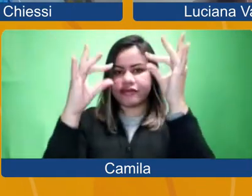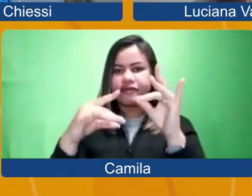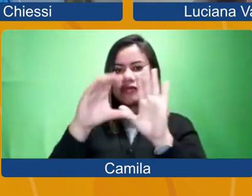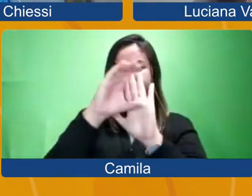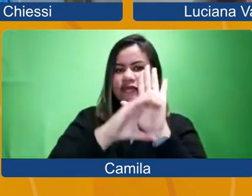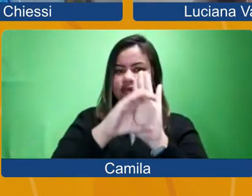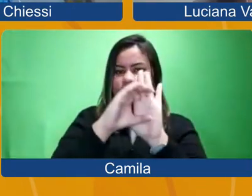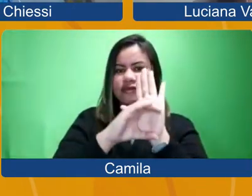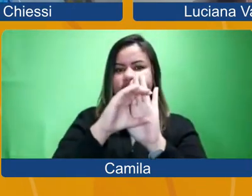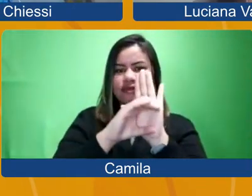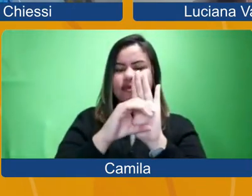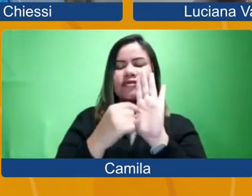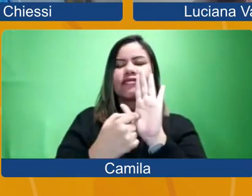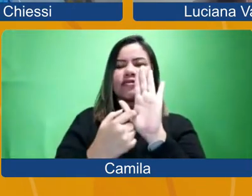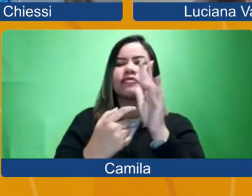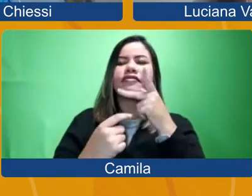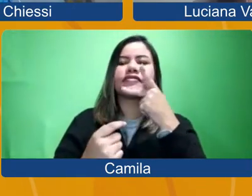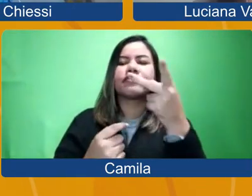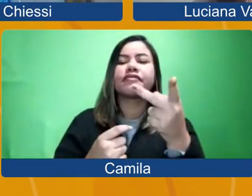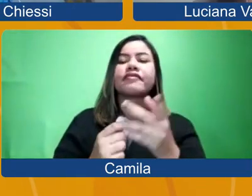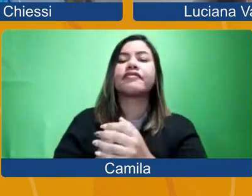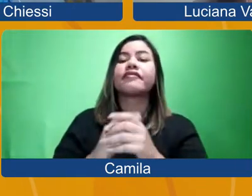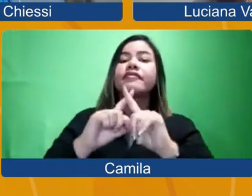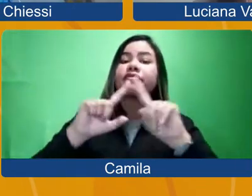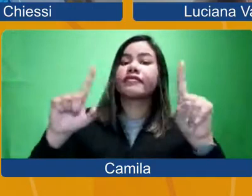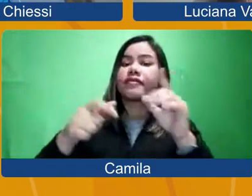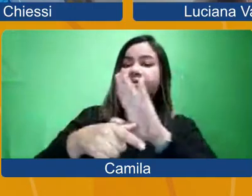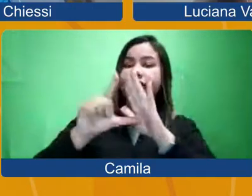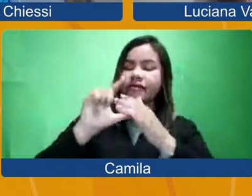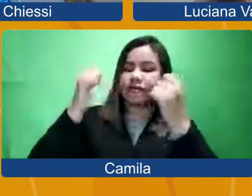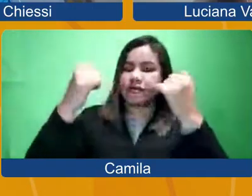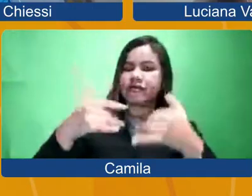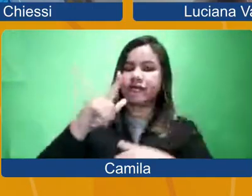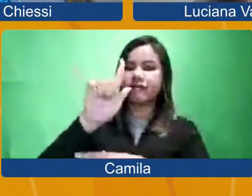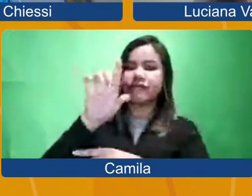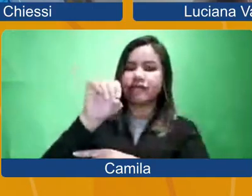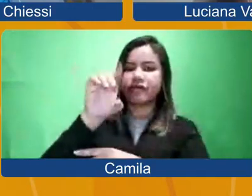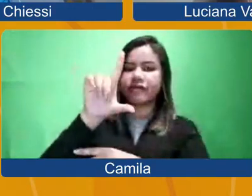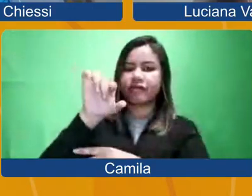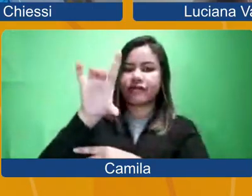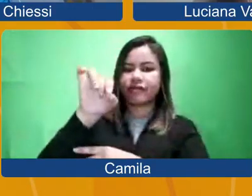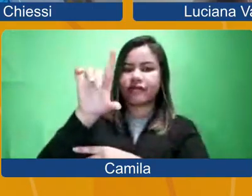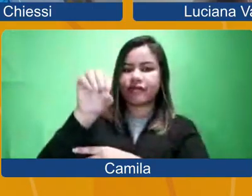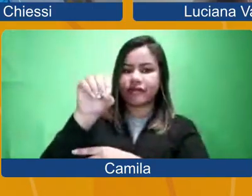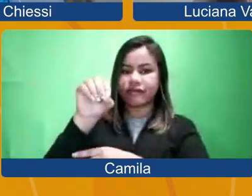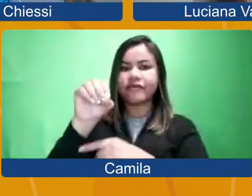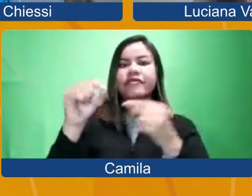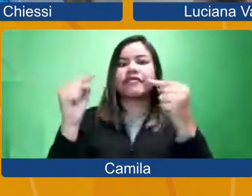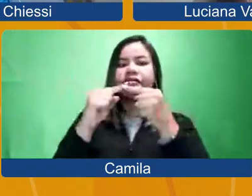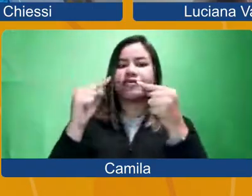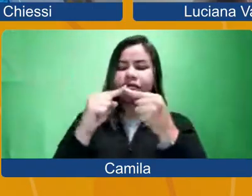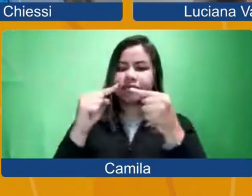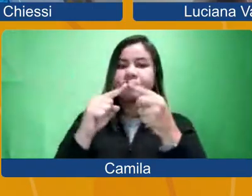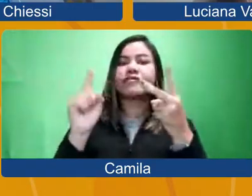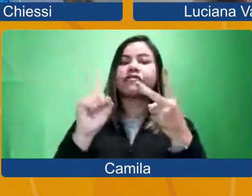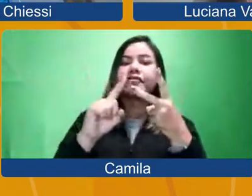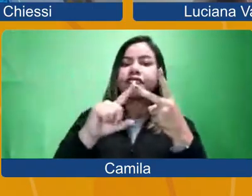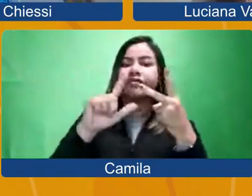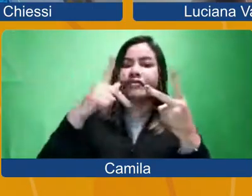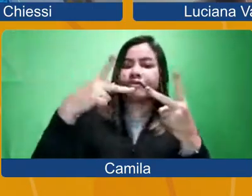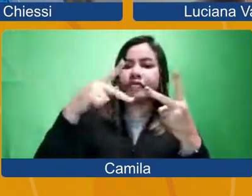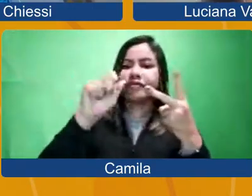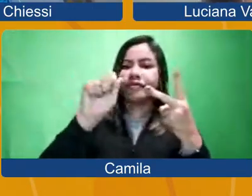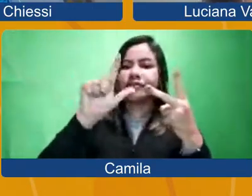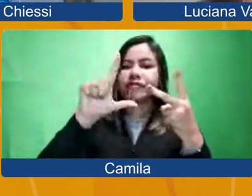adiantar, ele é geólogo formado pela Universidade de São Paulo e especialista em paleoclimatologia. Vai fazer para a gente uma